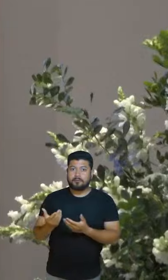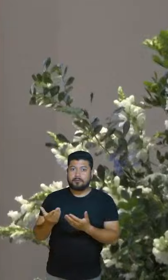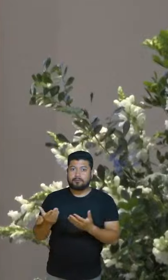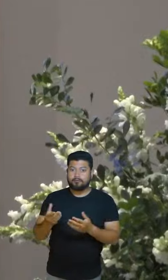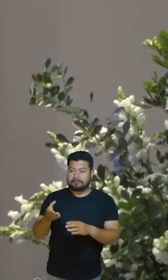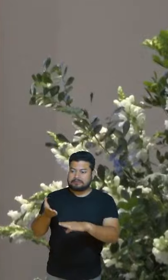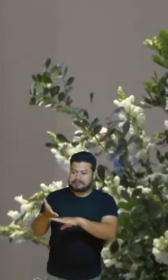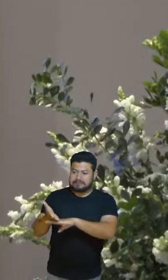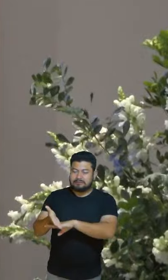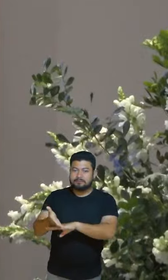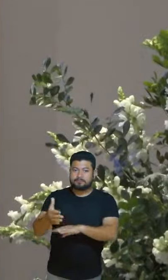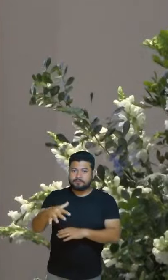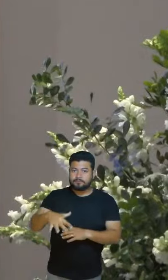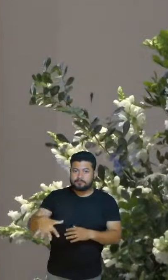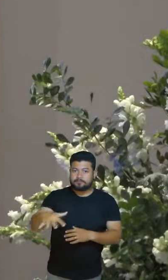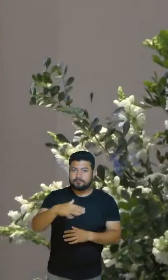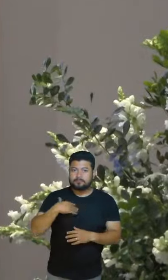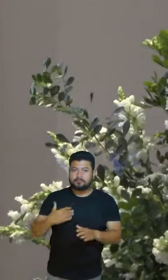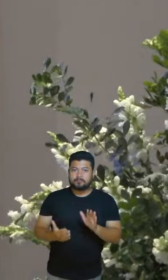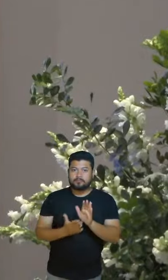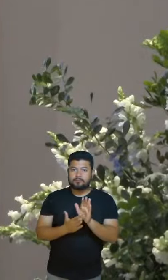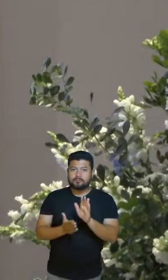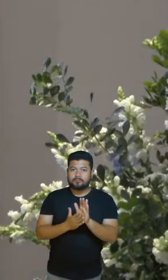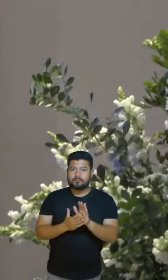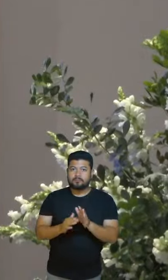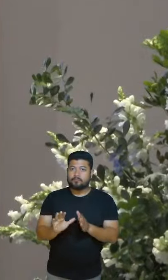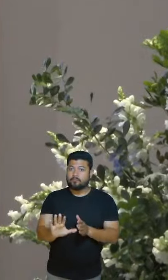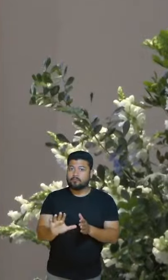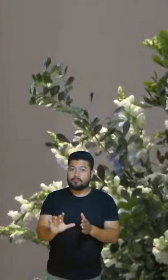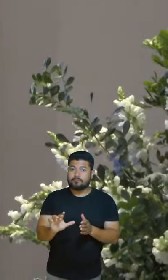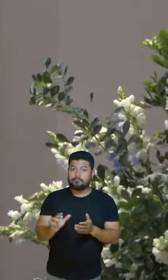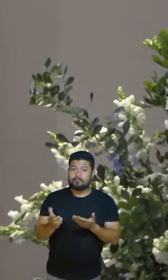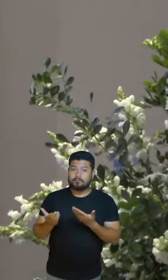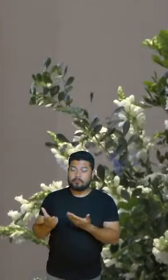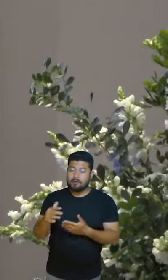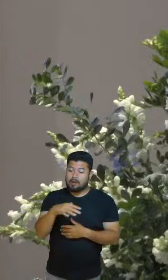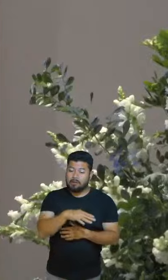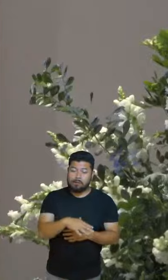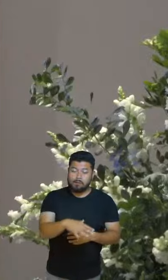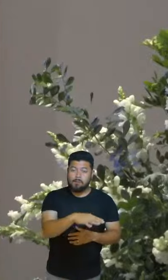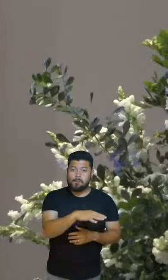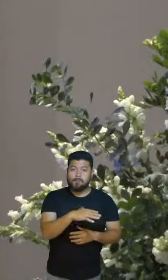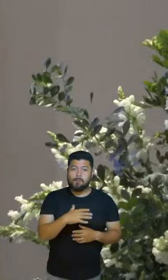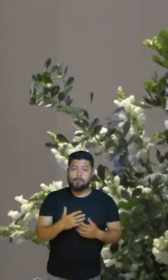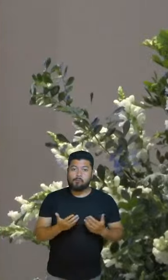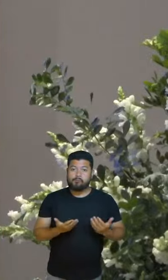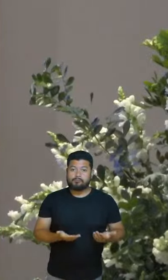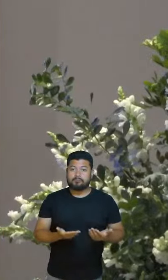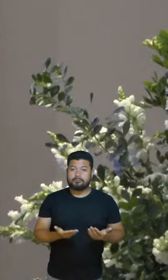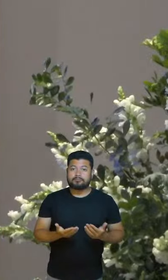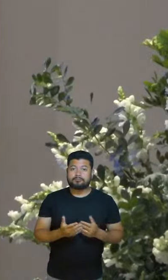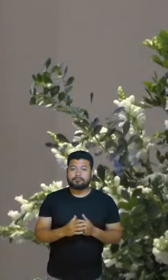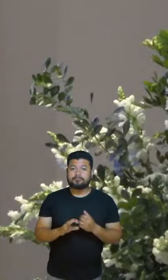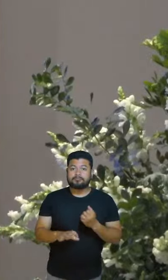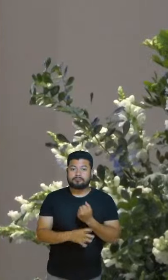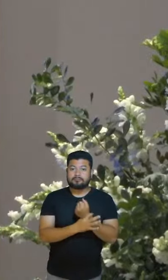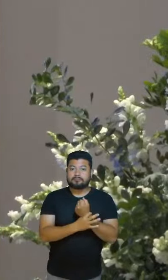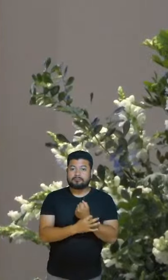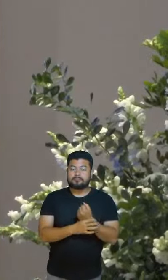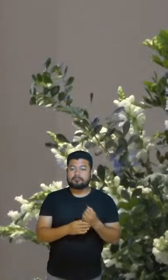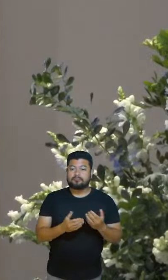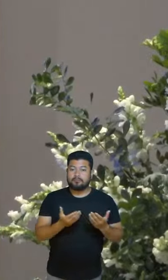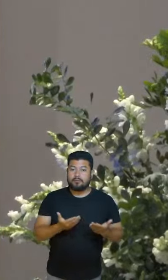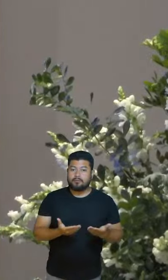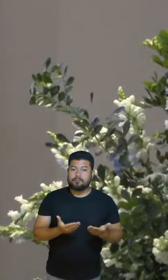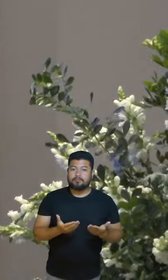áreas mais propositivas e não tanto nas áreas de eh assegurar o direito ao caso concreto então nós temos hoje